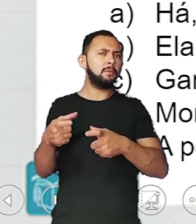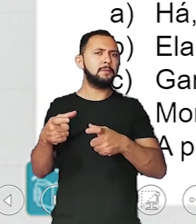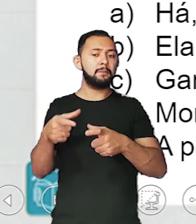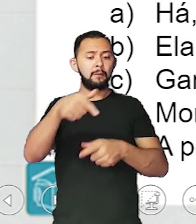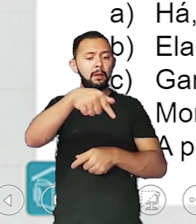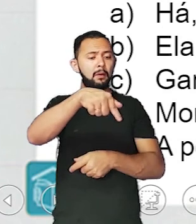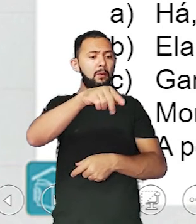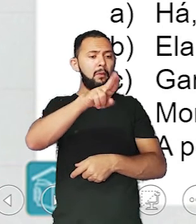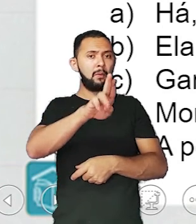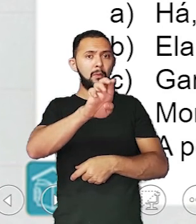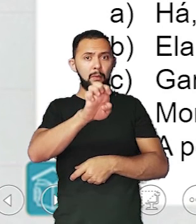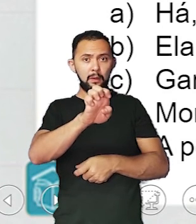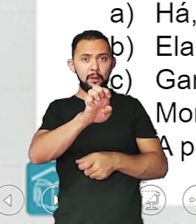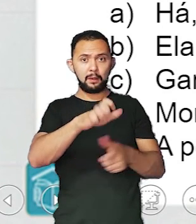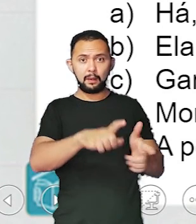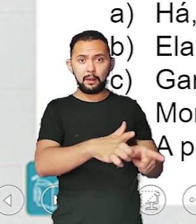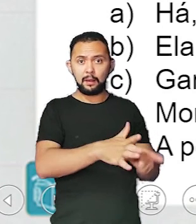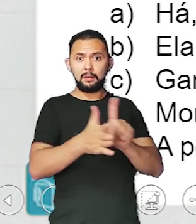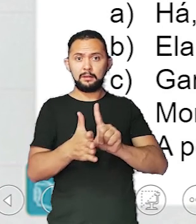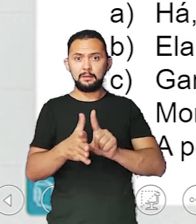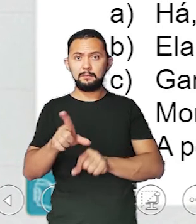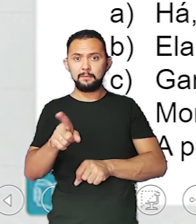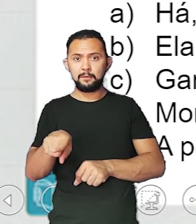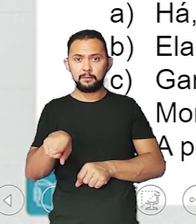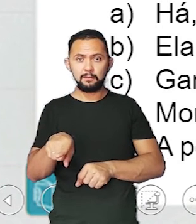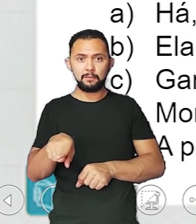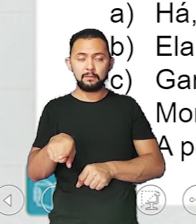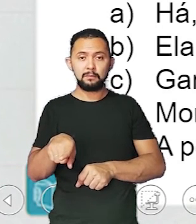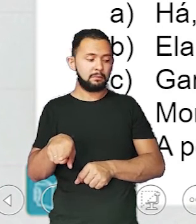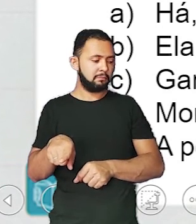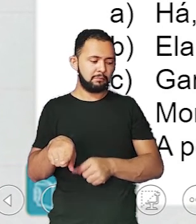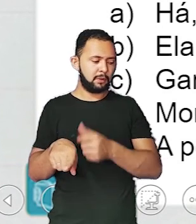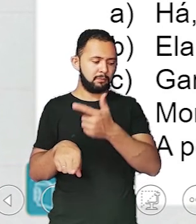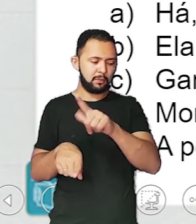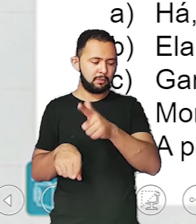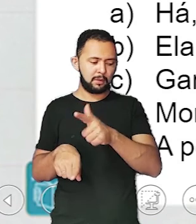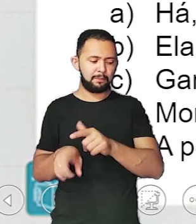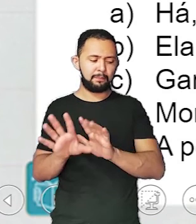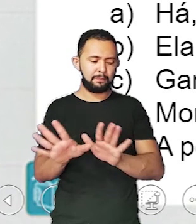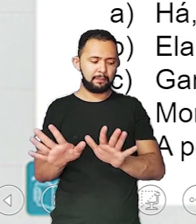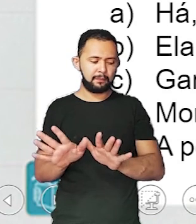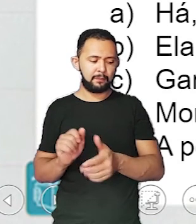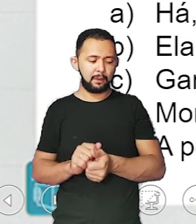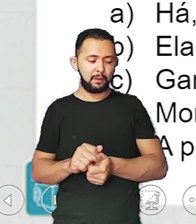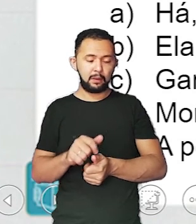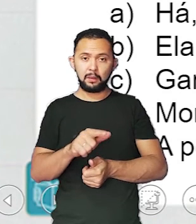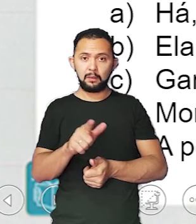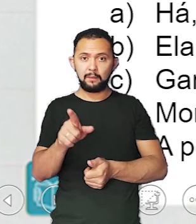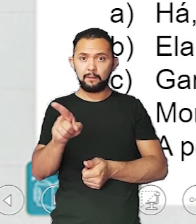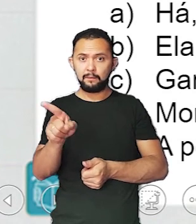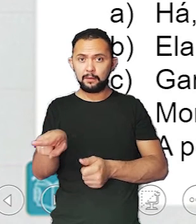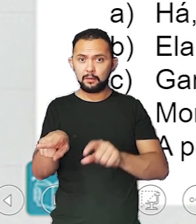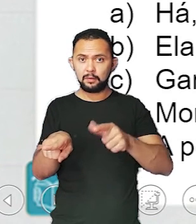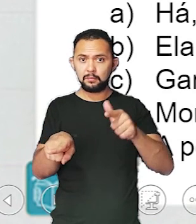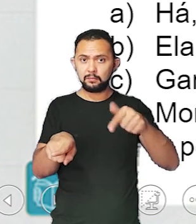quê? Aí em nossas vidas, momentos, tem vírgula? Não. Olha aqui o que, não tem vírgula antes dele. Não vou nem ler. Que tem vírgula antes? Não